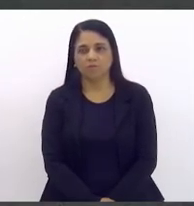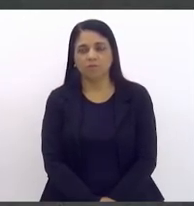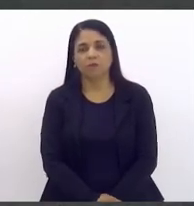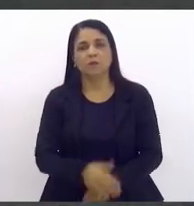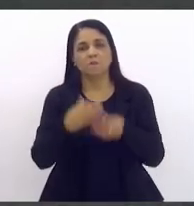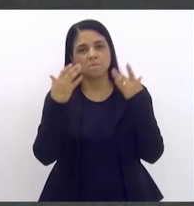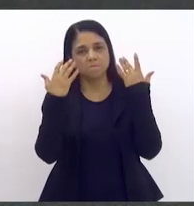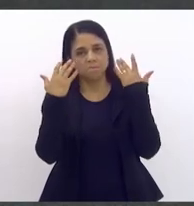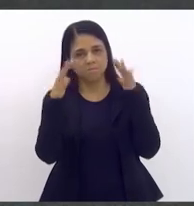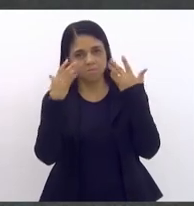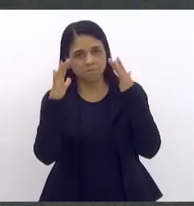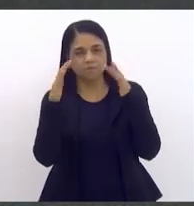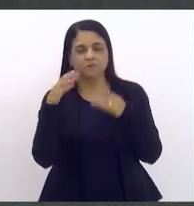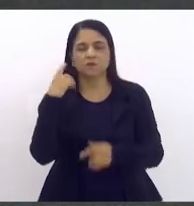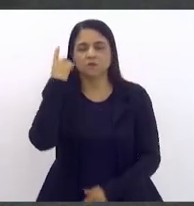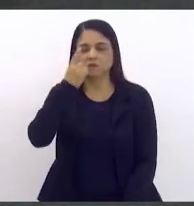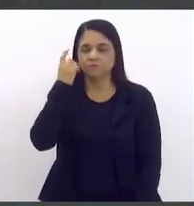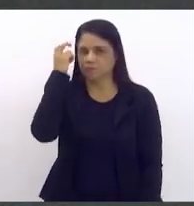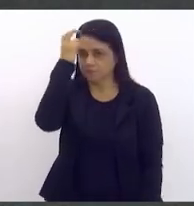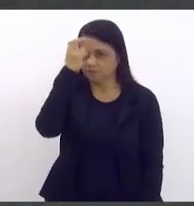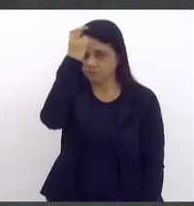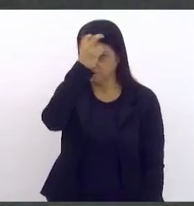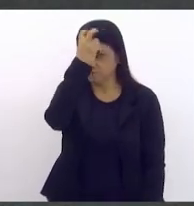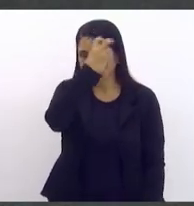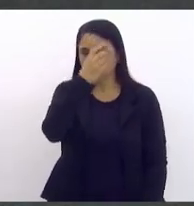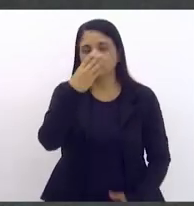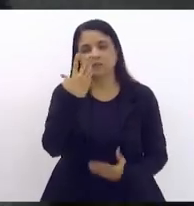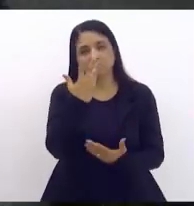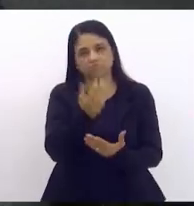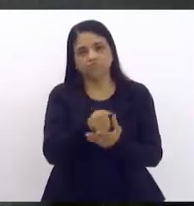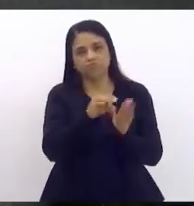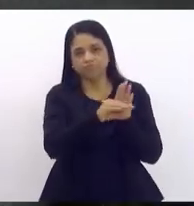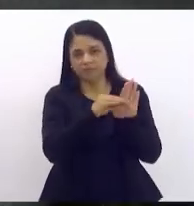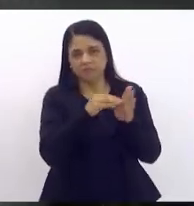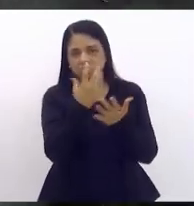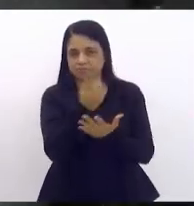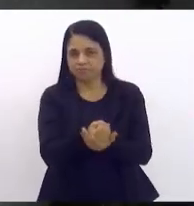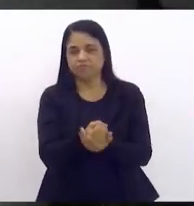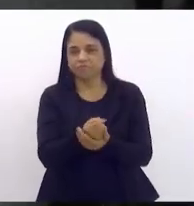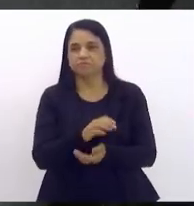Parabenizando mais uma vez a deputada pela propositura, parecer favorável.